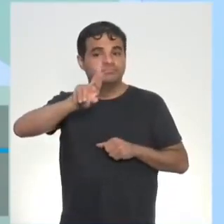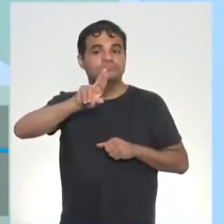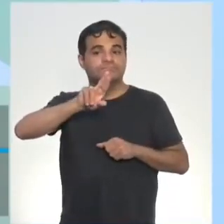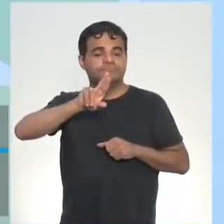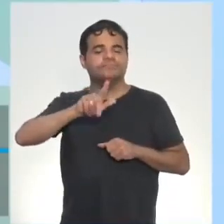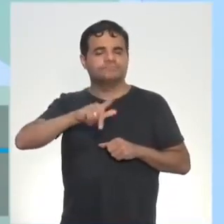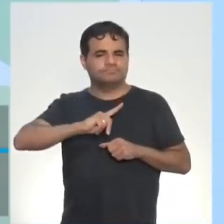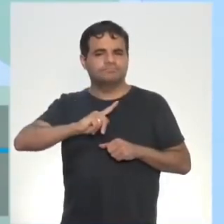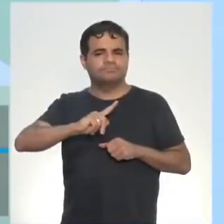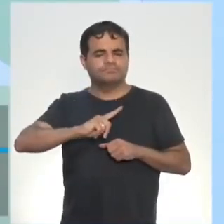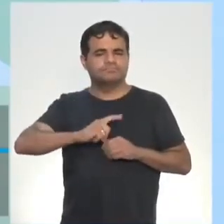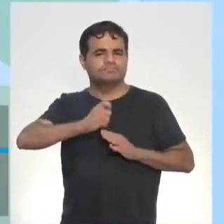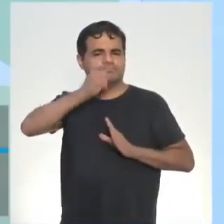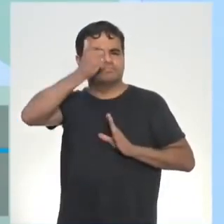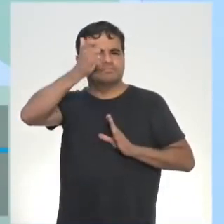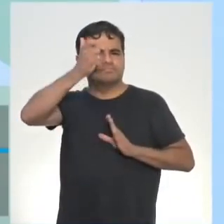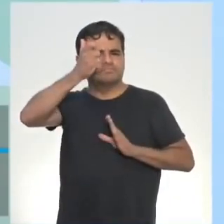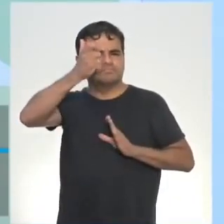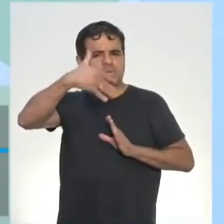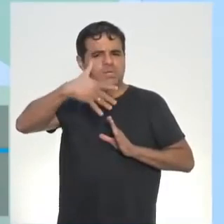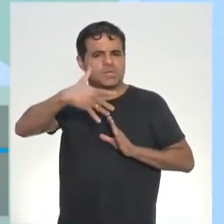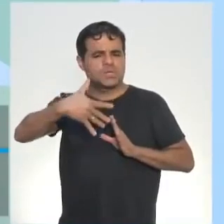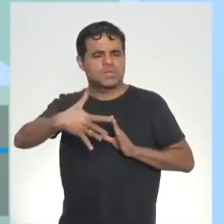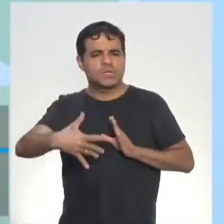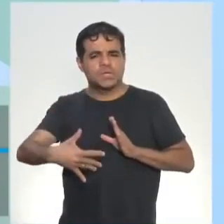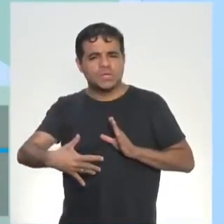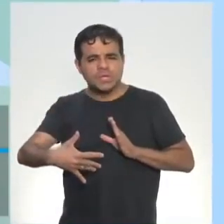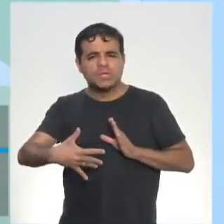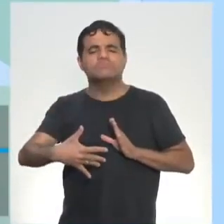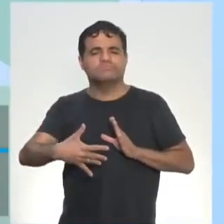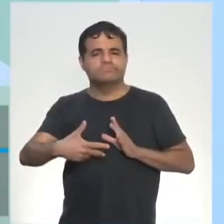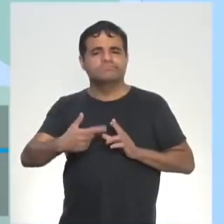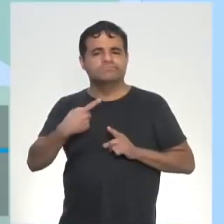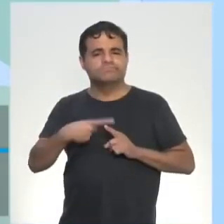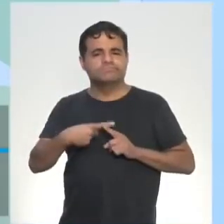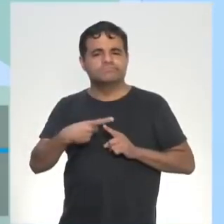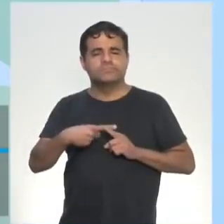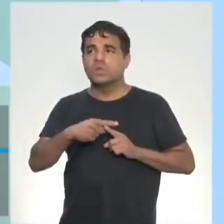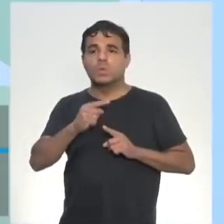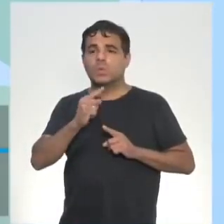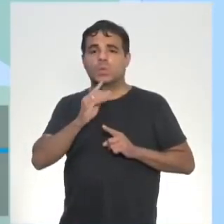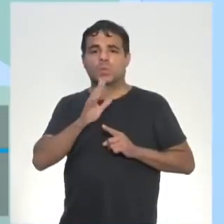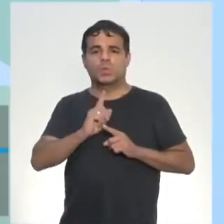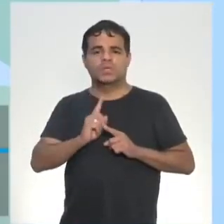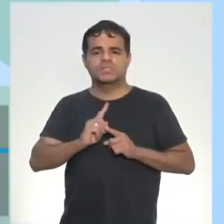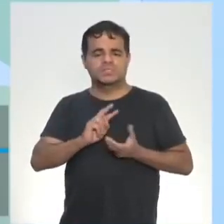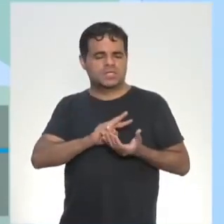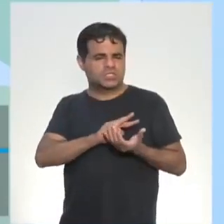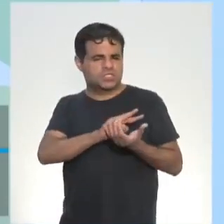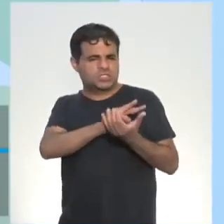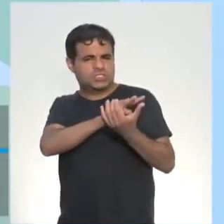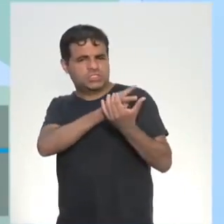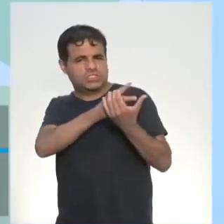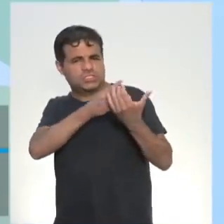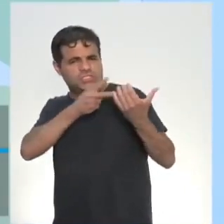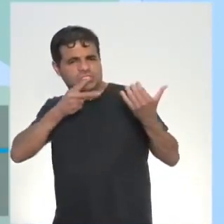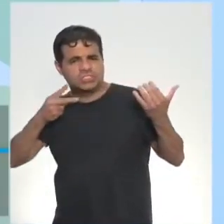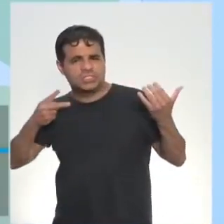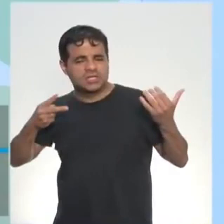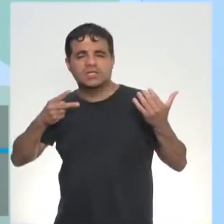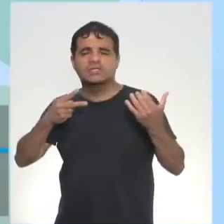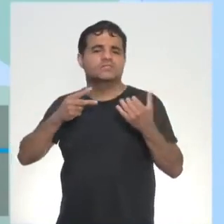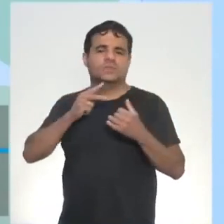professora Stephanie falou aqui. E porque ainda não se conhecia os genes, o professor Devani